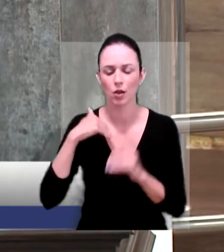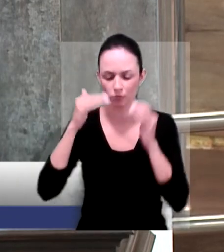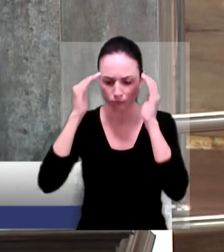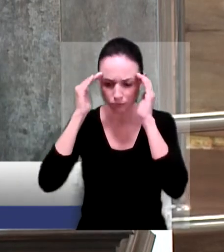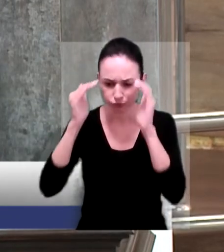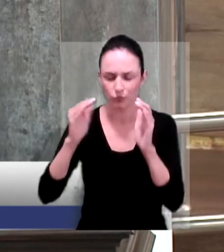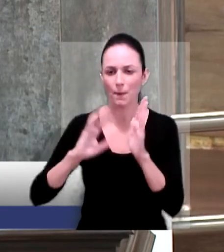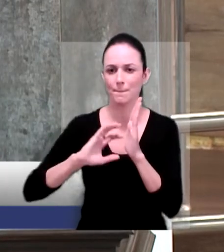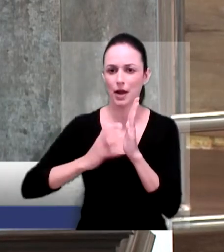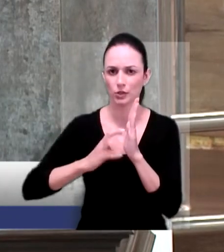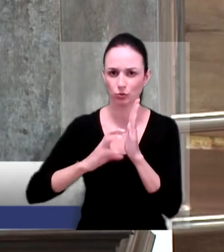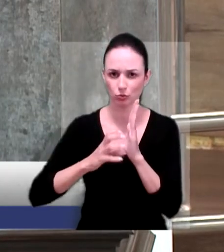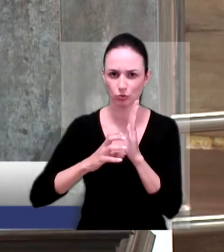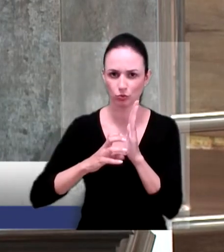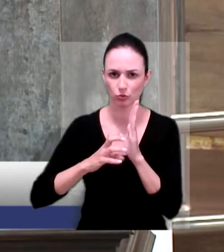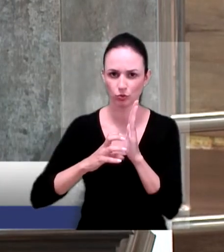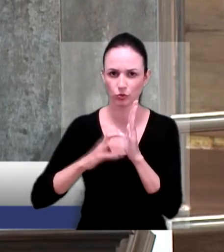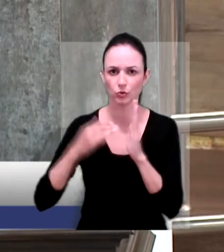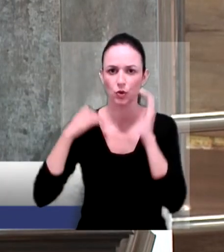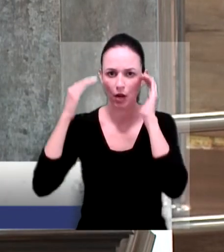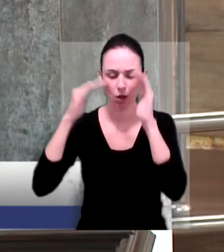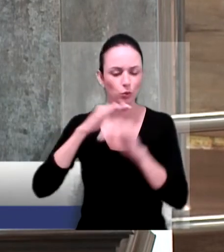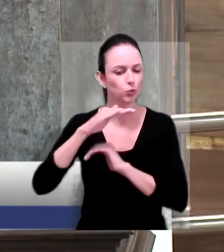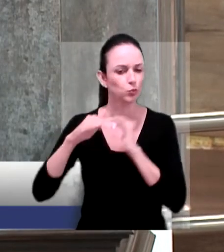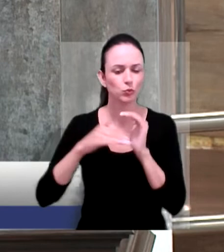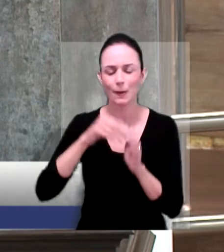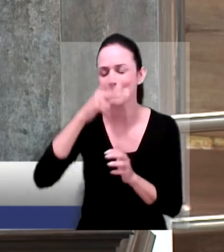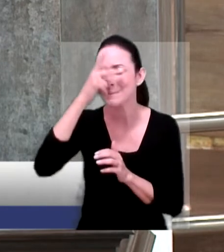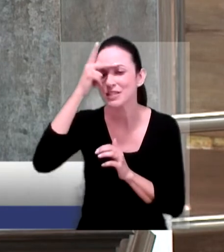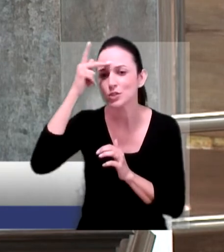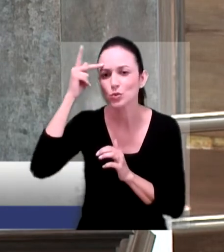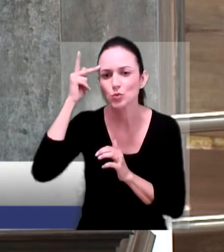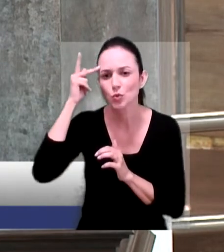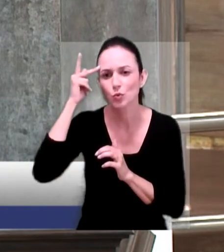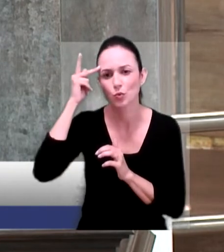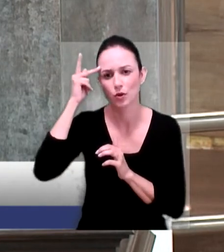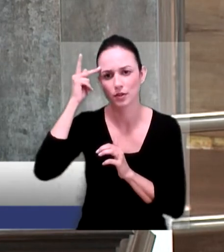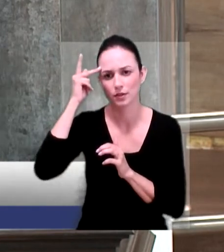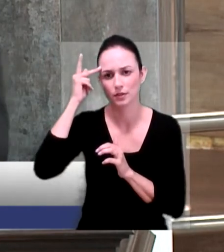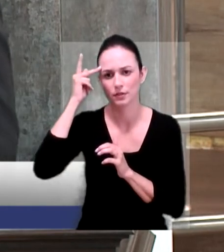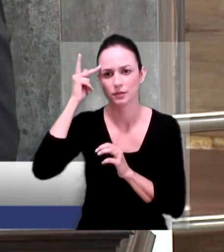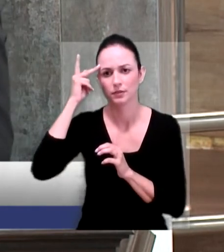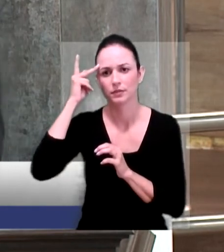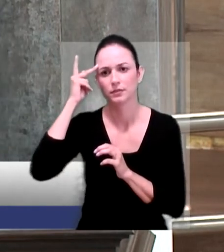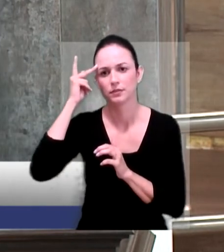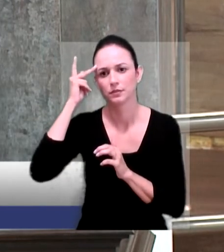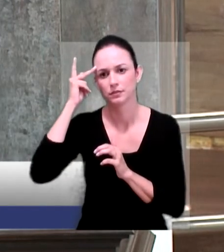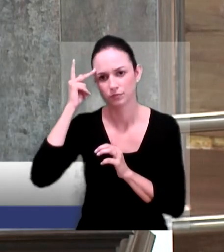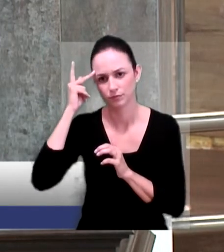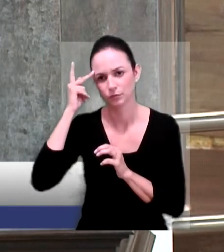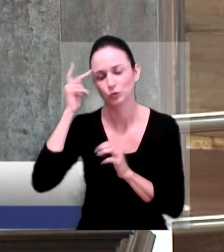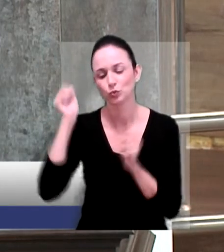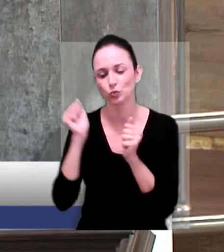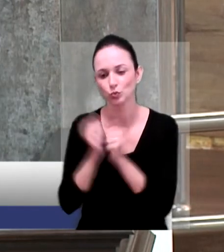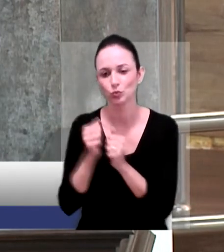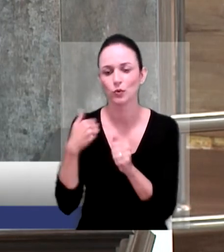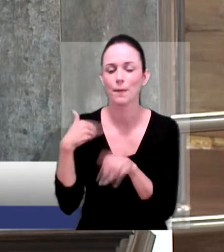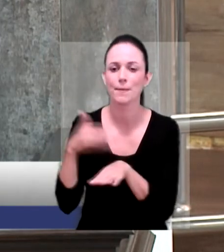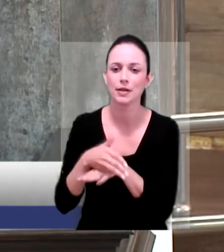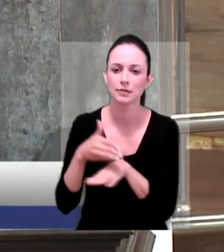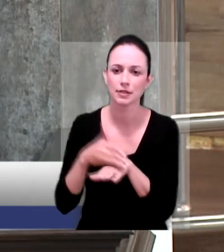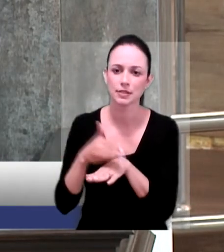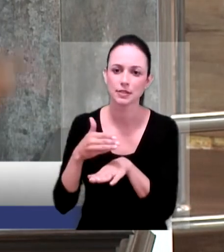a todas as pessoas que participaram da minha eleição, os meus colegas